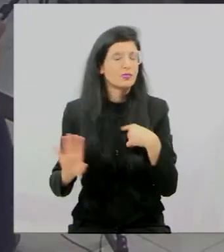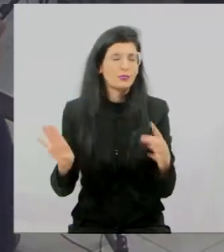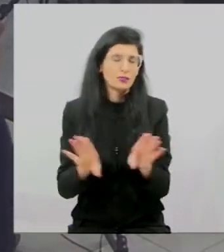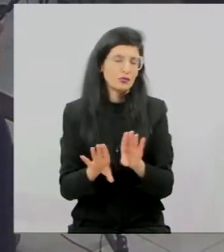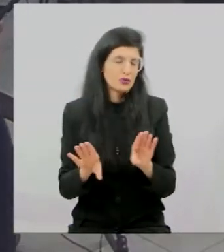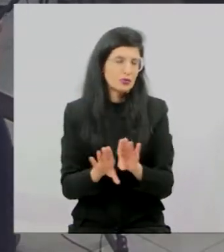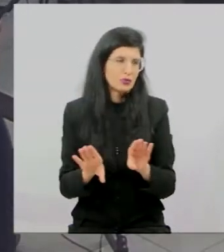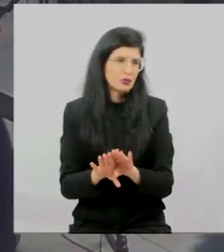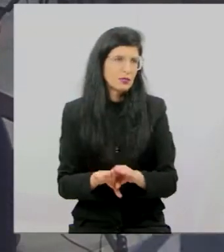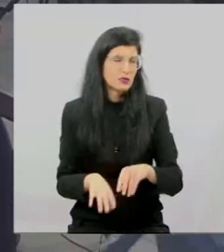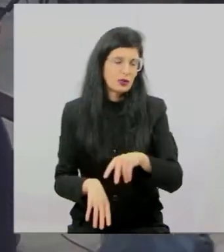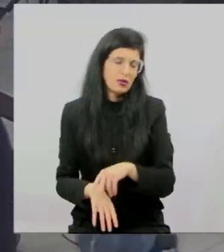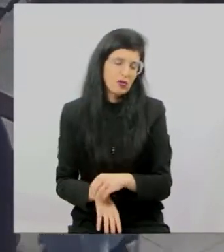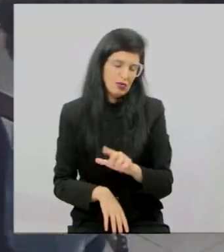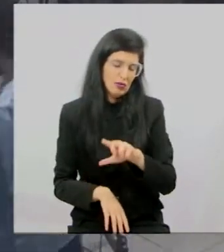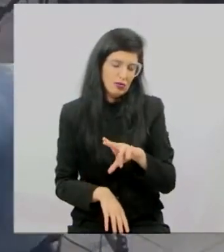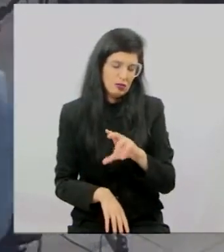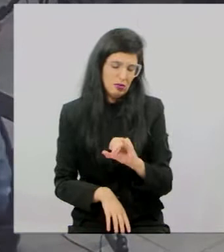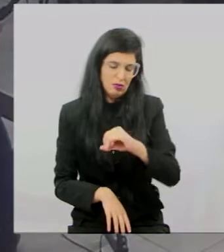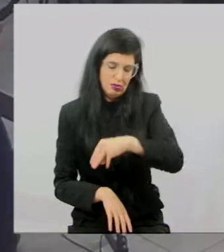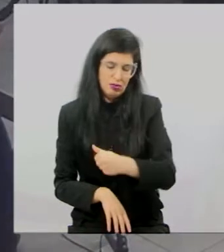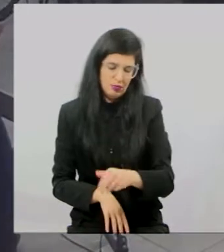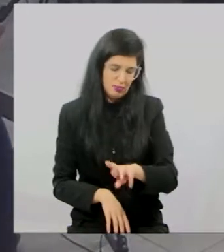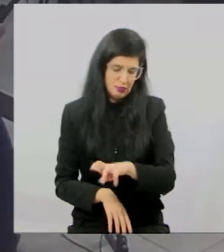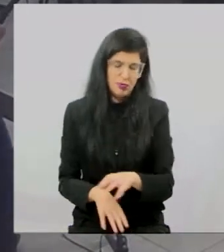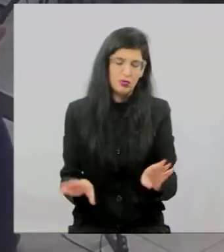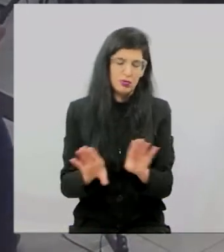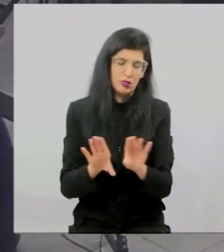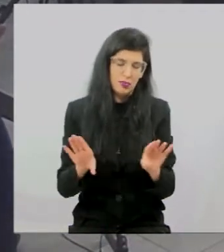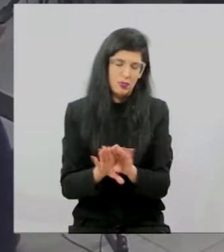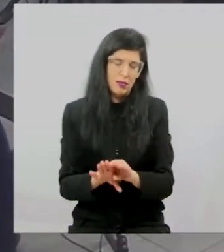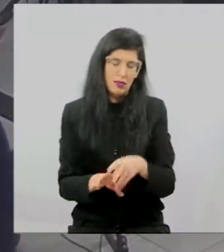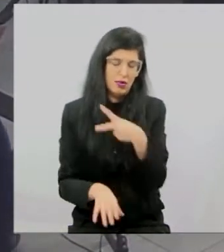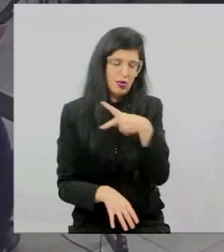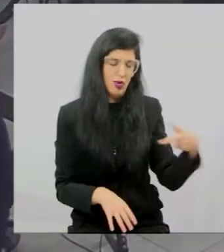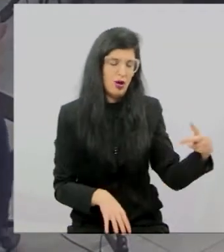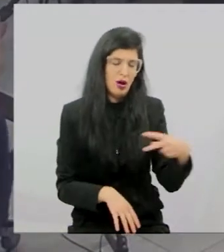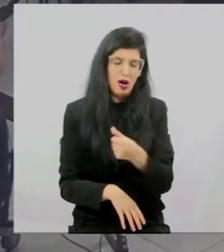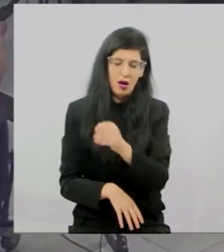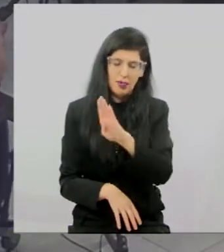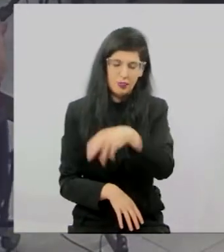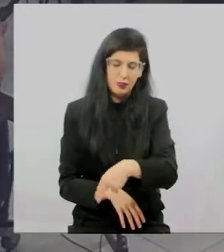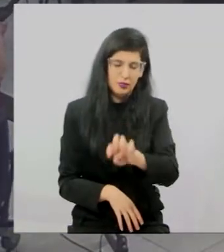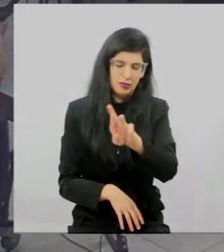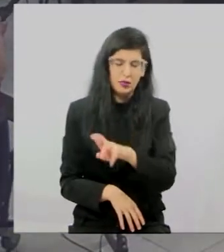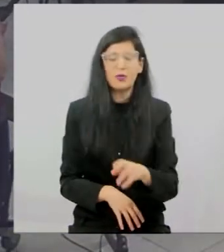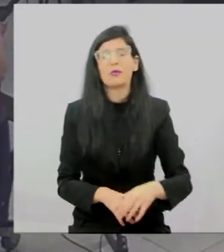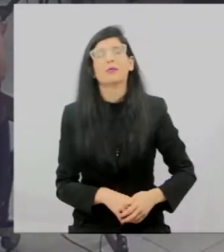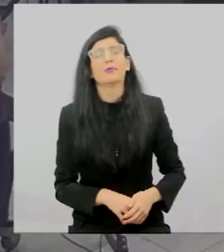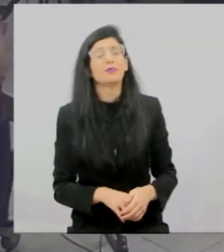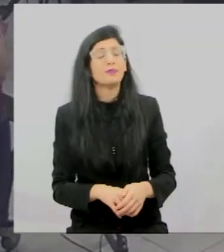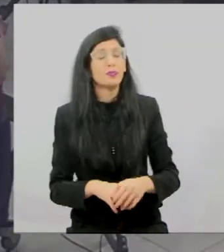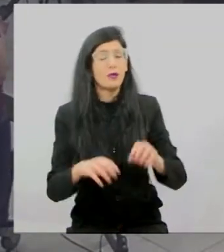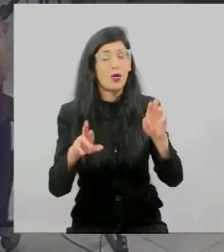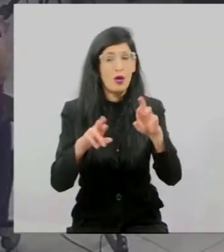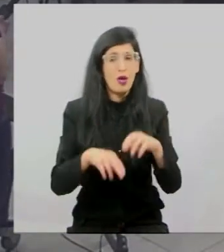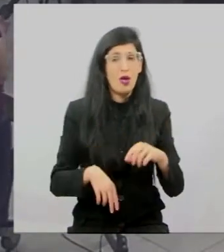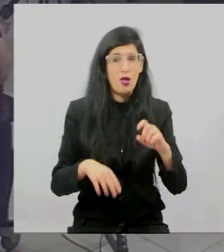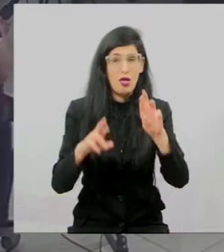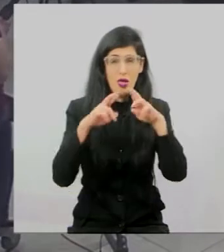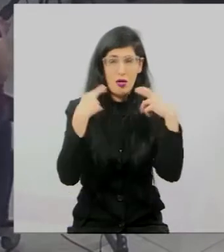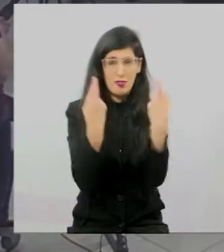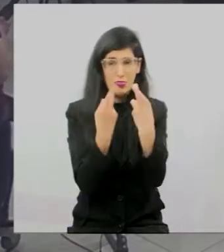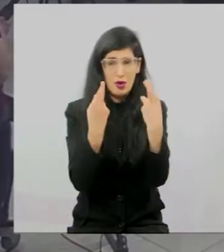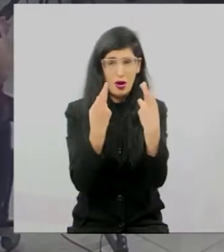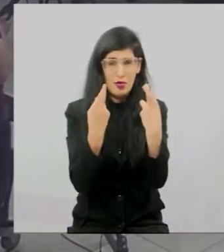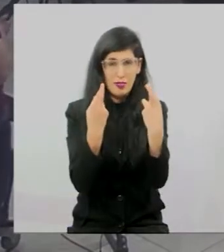a vereadora Lucimar, eu acho que o presidente Abner também, estivemos numa audiência pública em São José dos Campos, quando fizeram